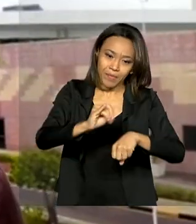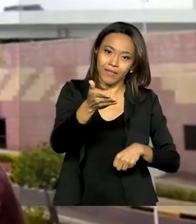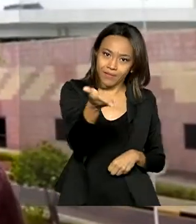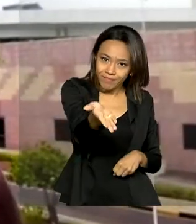Molinari.